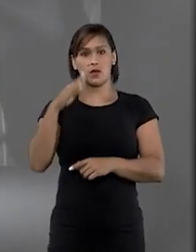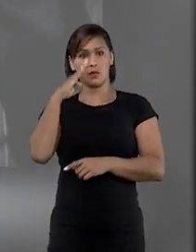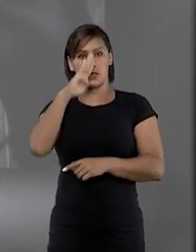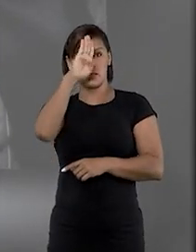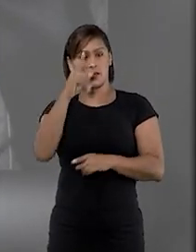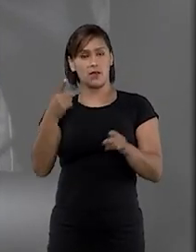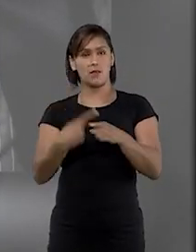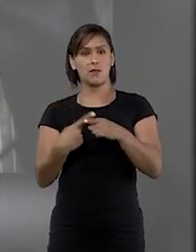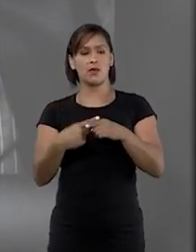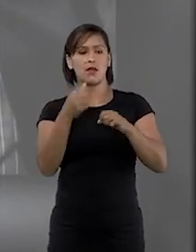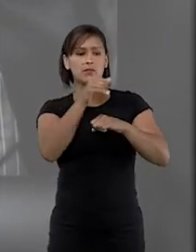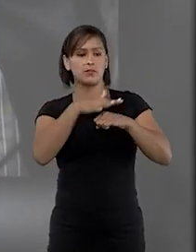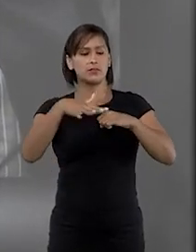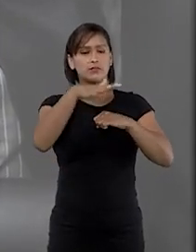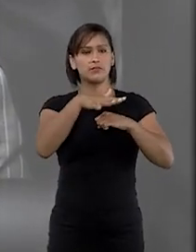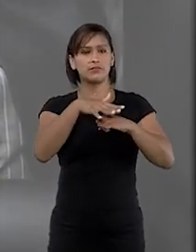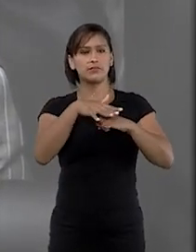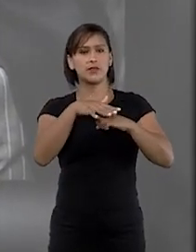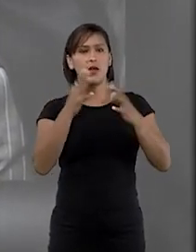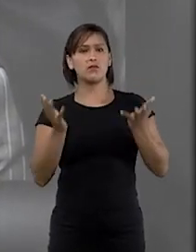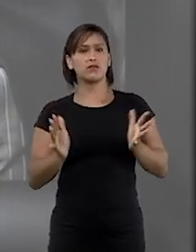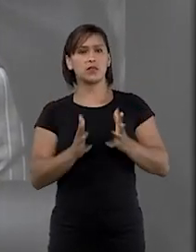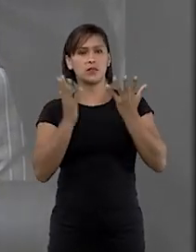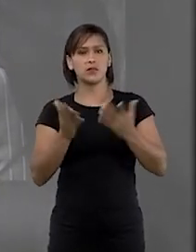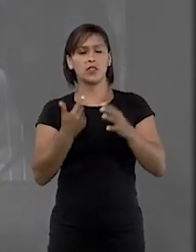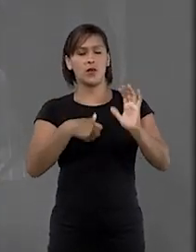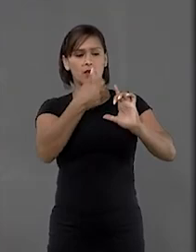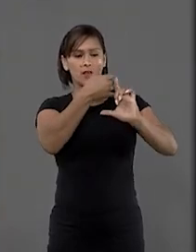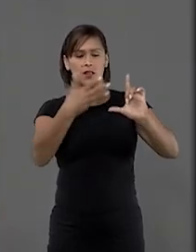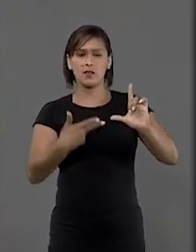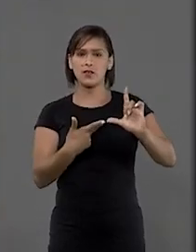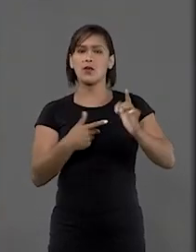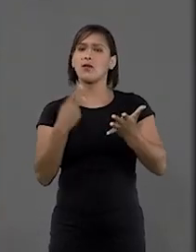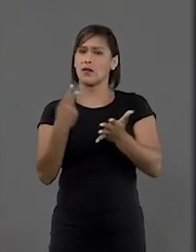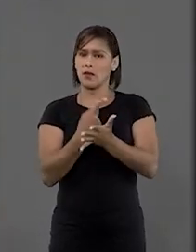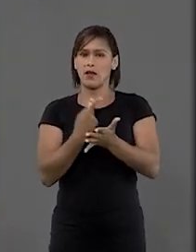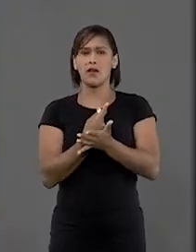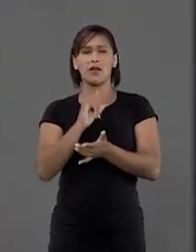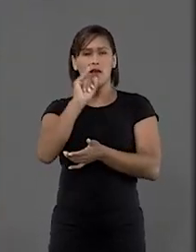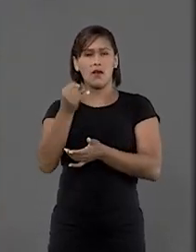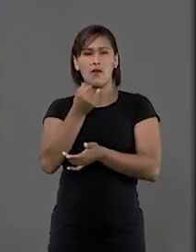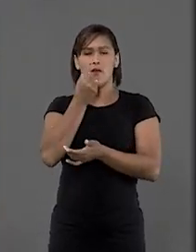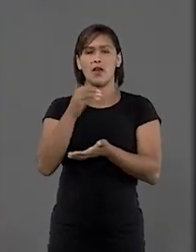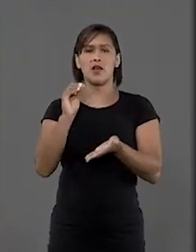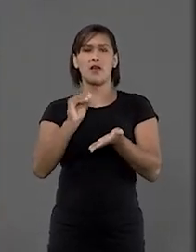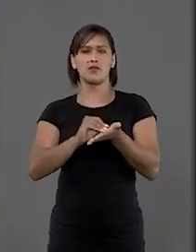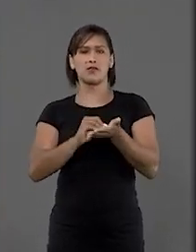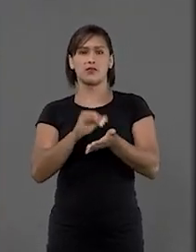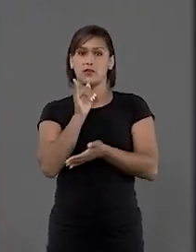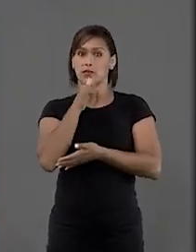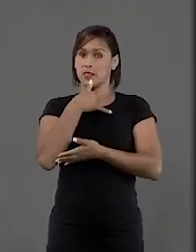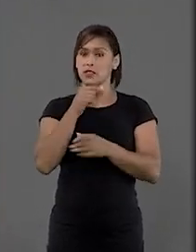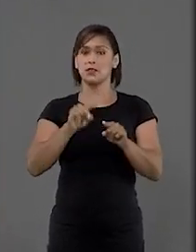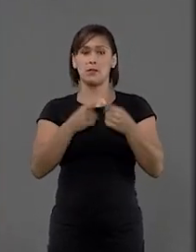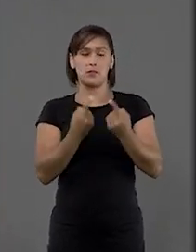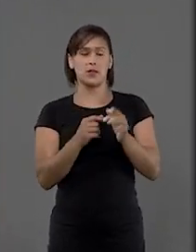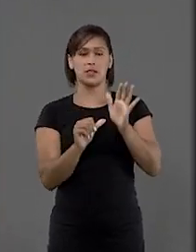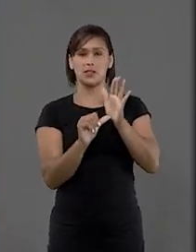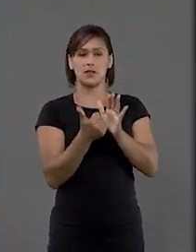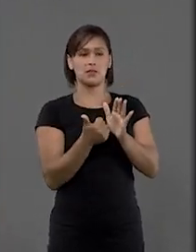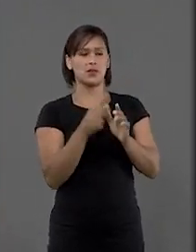do presidente pois a publicação traz em uma expressão que ele classificou como inadequada e no oportuna e infeliz